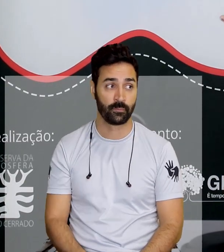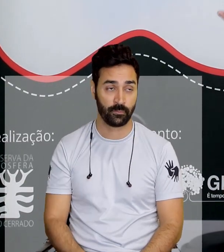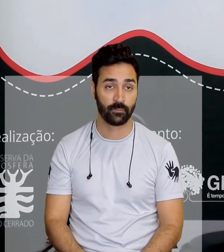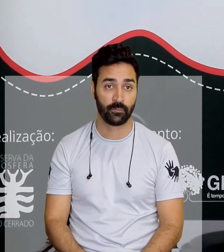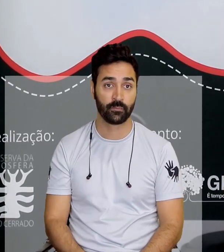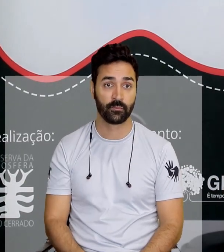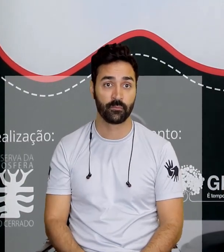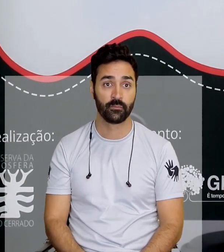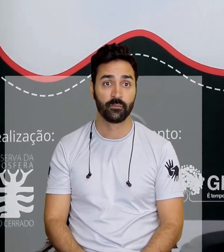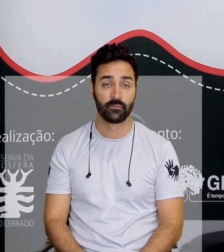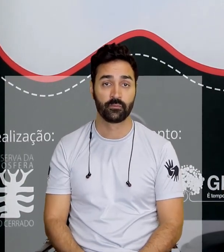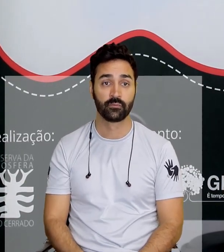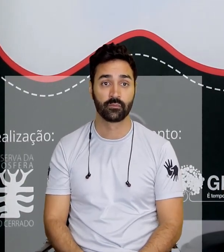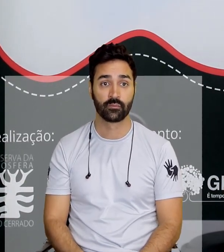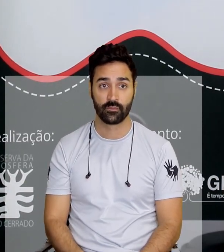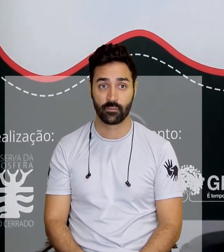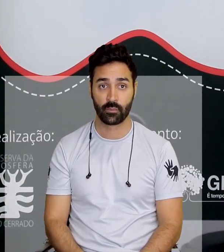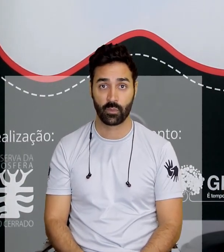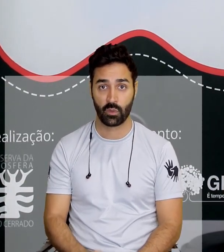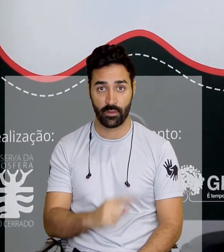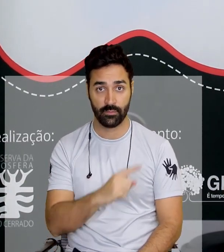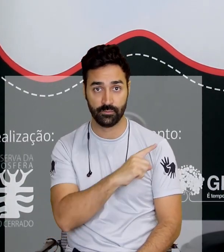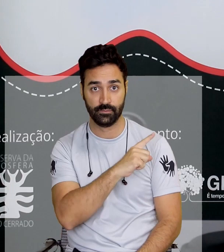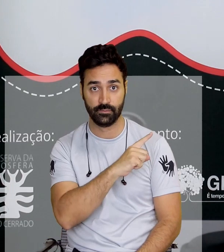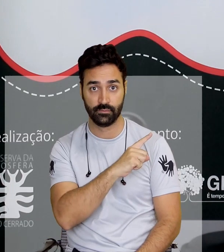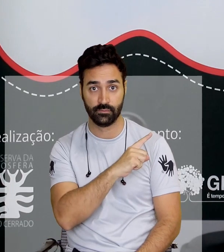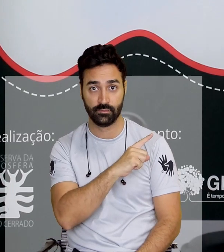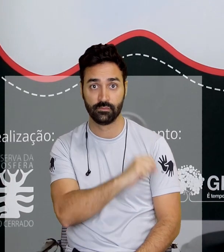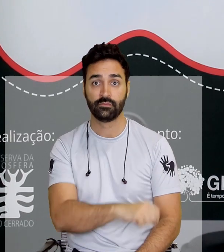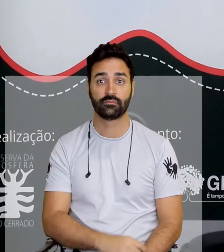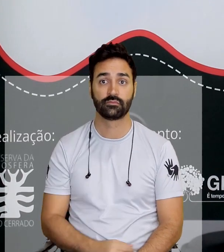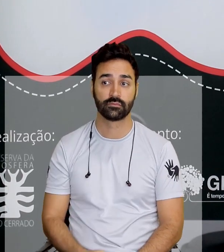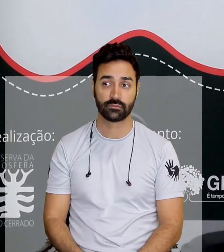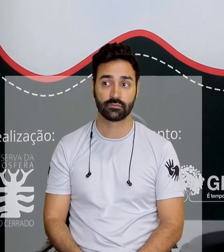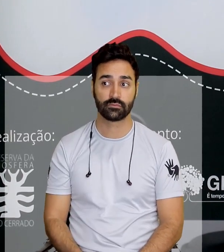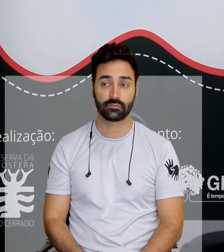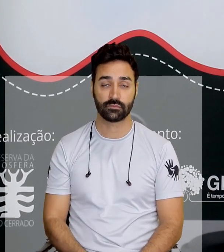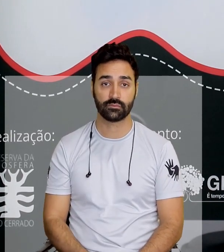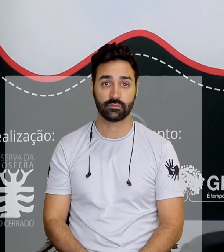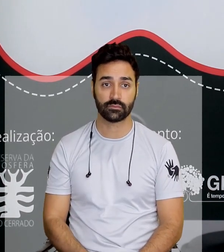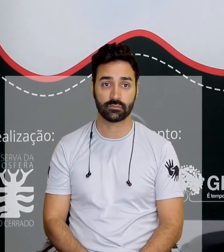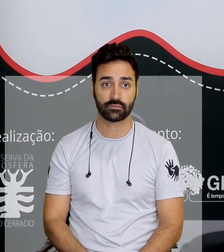Então, ó, a mão e o dedo encosta no dedo anelar aqui, onde